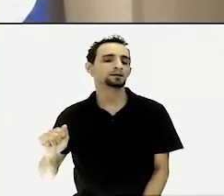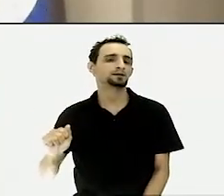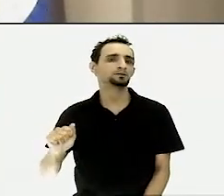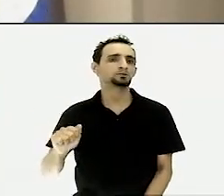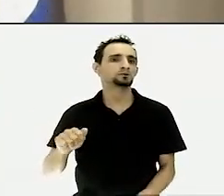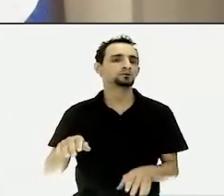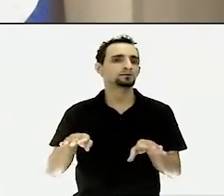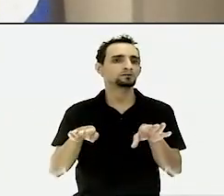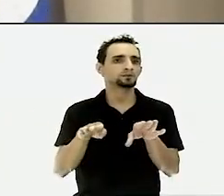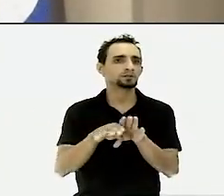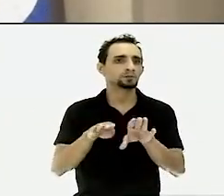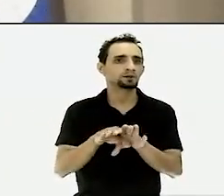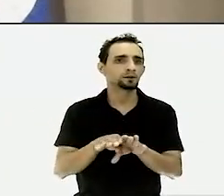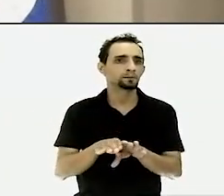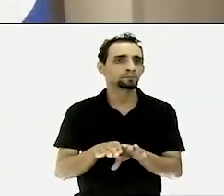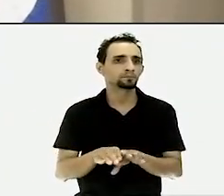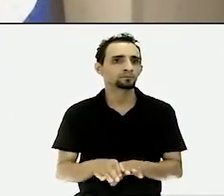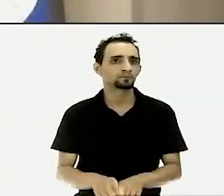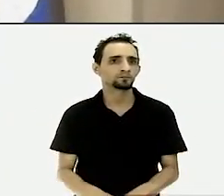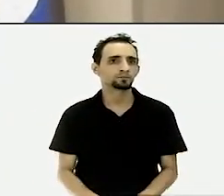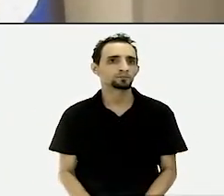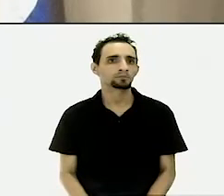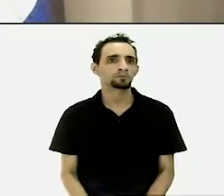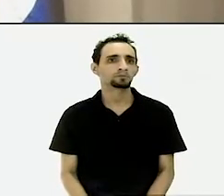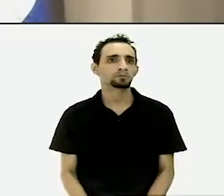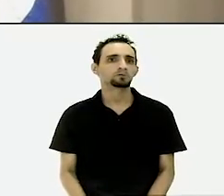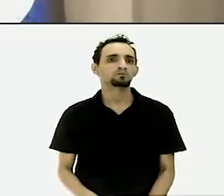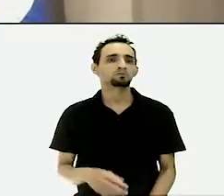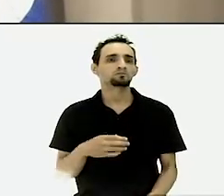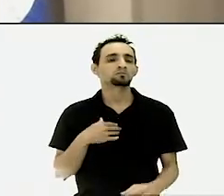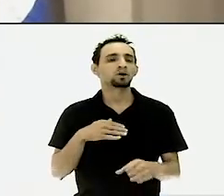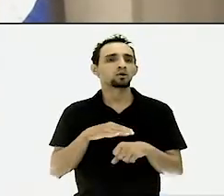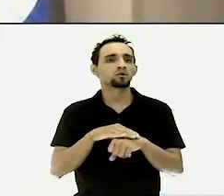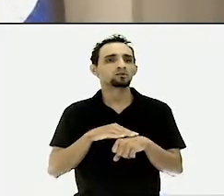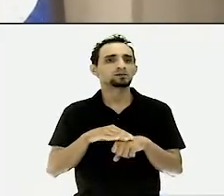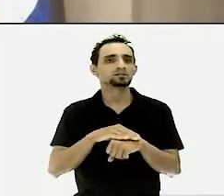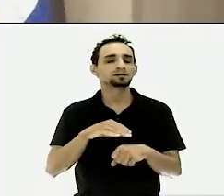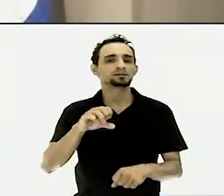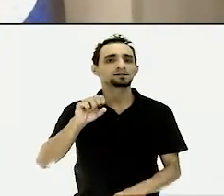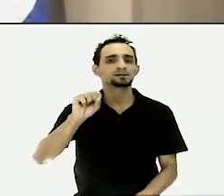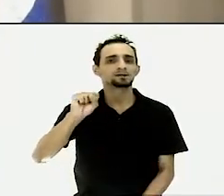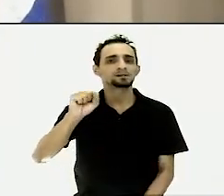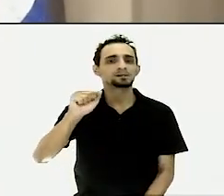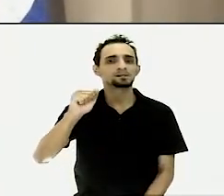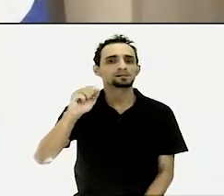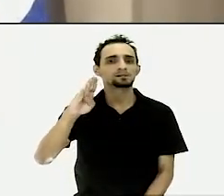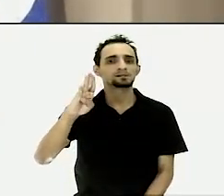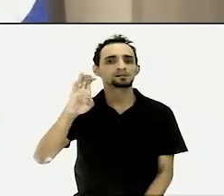Sabesp, tá? Então eu vou ter essa reunião com a Sabesp, o jurídico da casa vai me acompanhar nessa reunião,